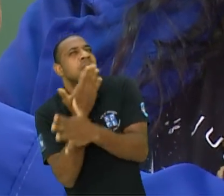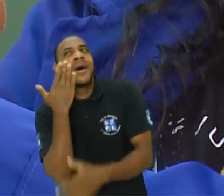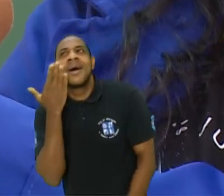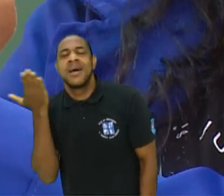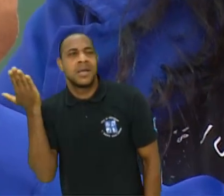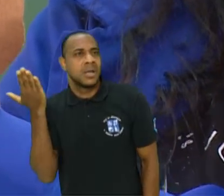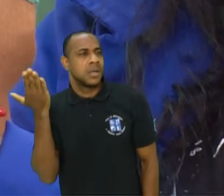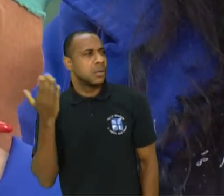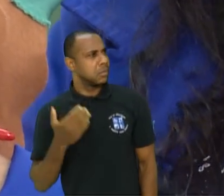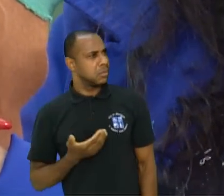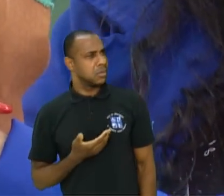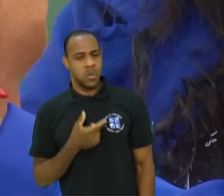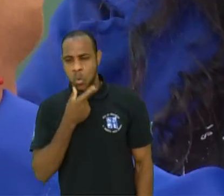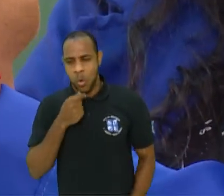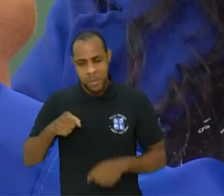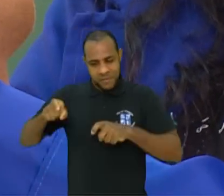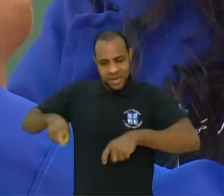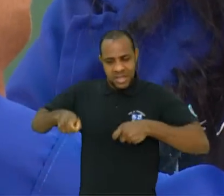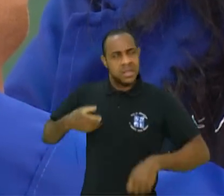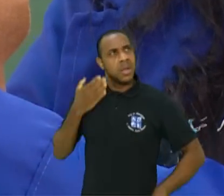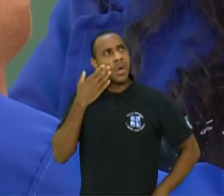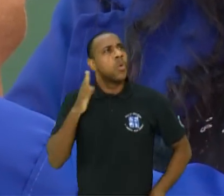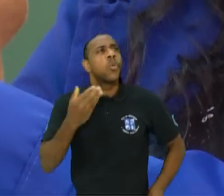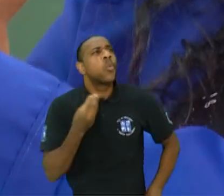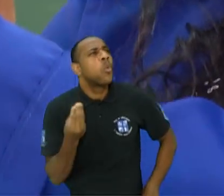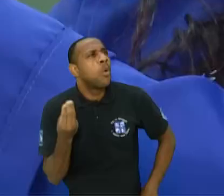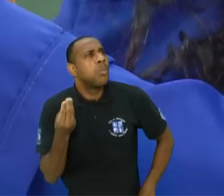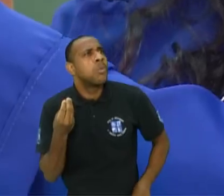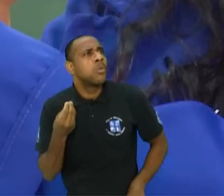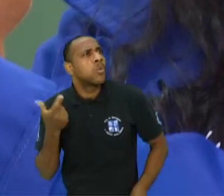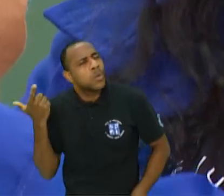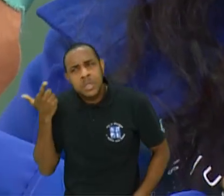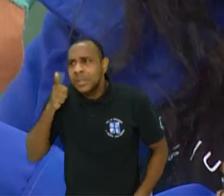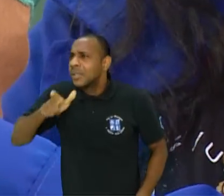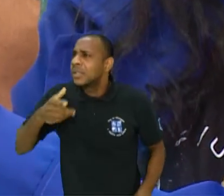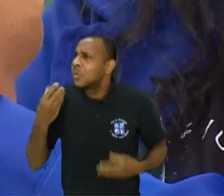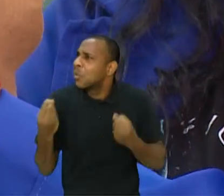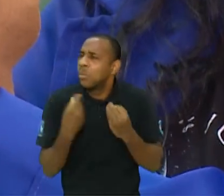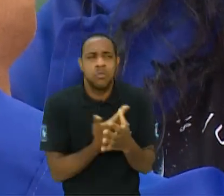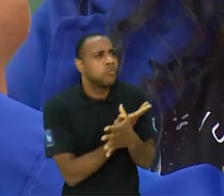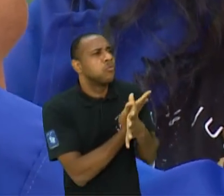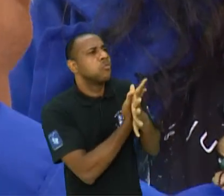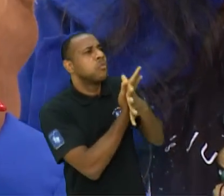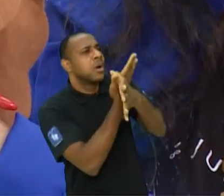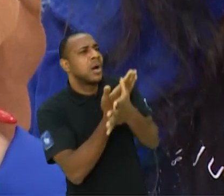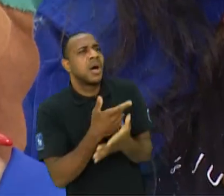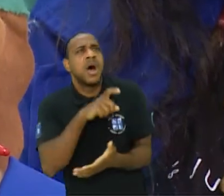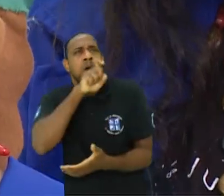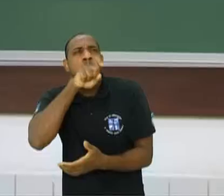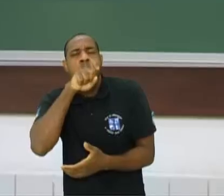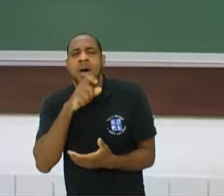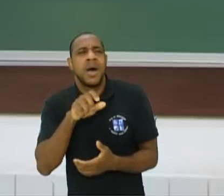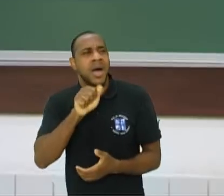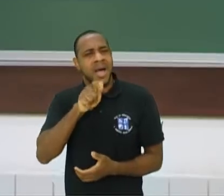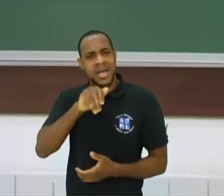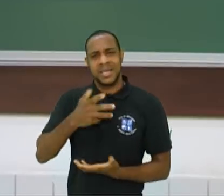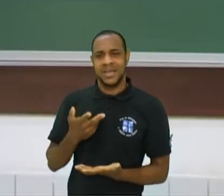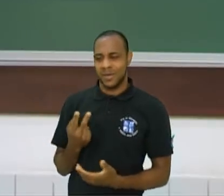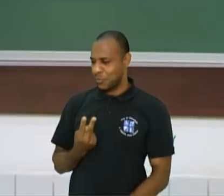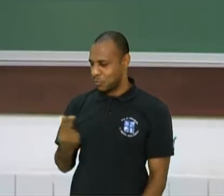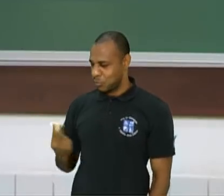uai, não é que a águia voou? Não acreditava, mas os dois ficaram